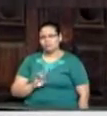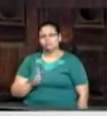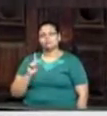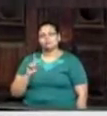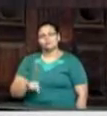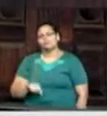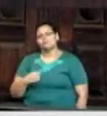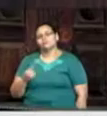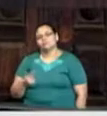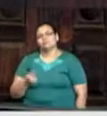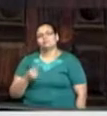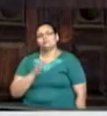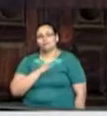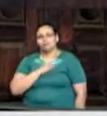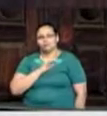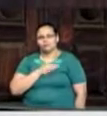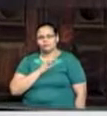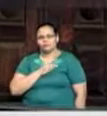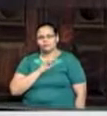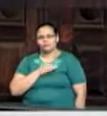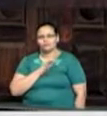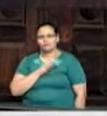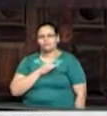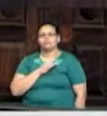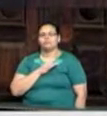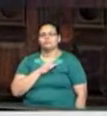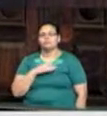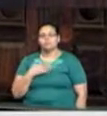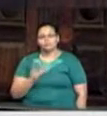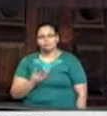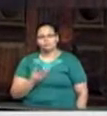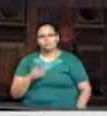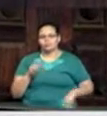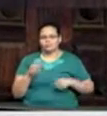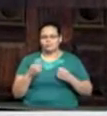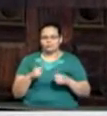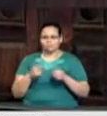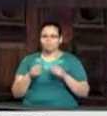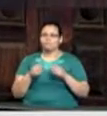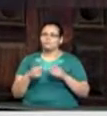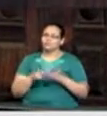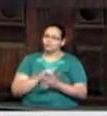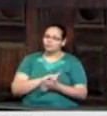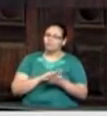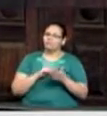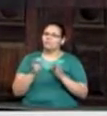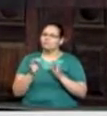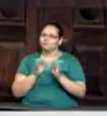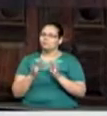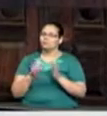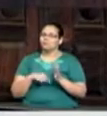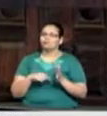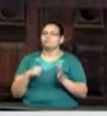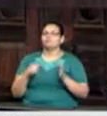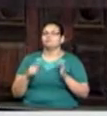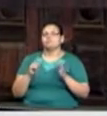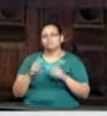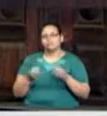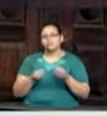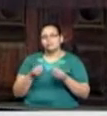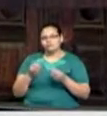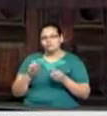que a renúncia fiscal seja um mal em si. Ela, se planejada adequadamente, se construída